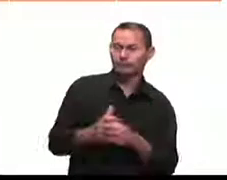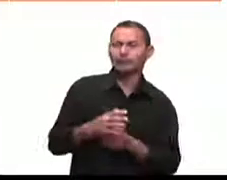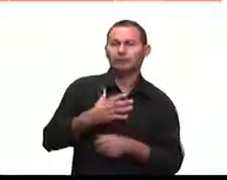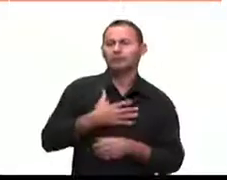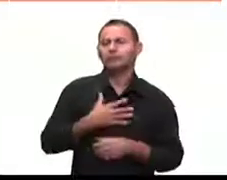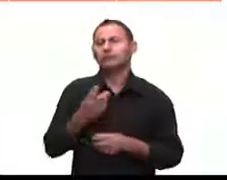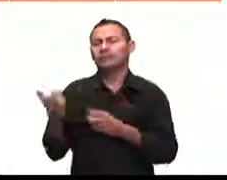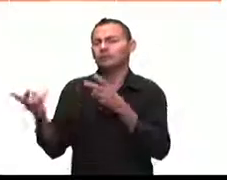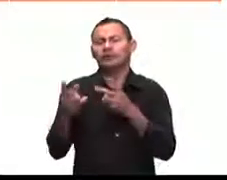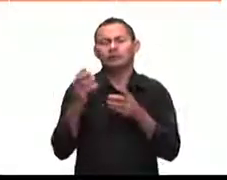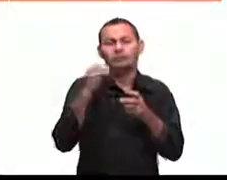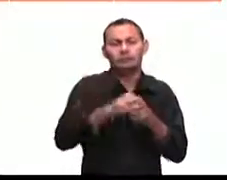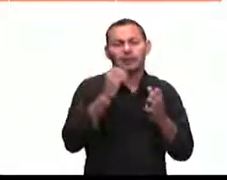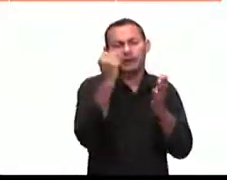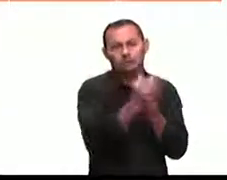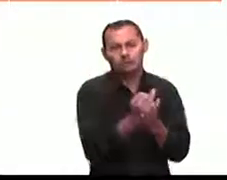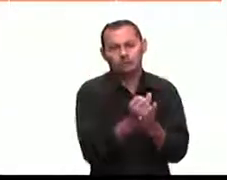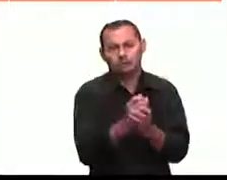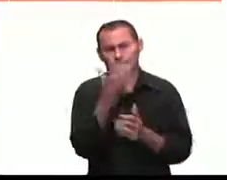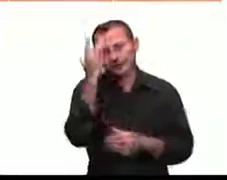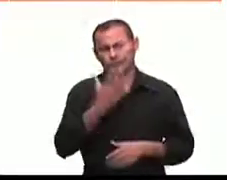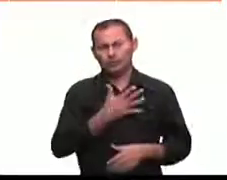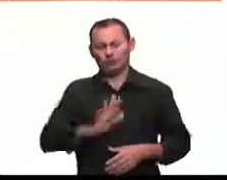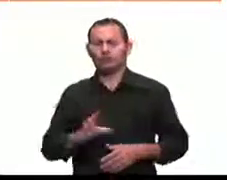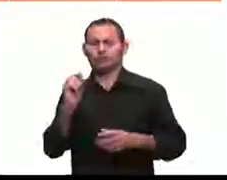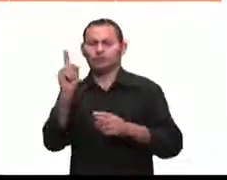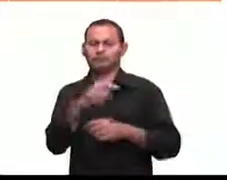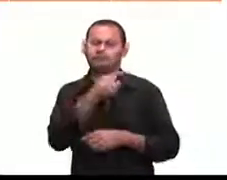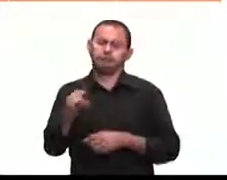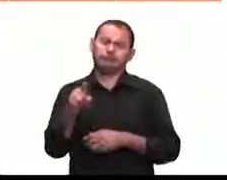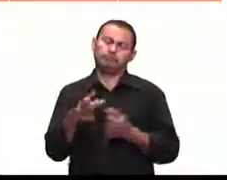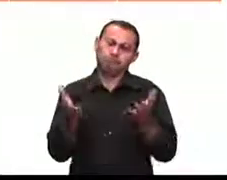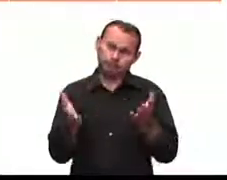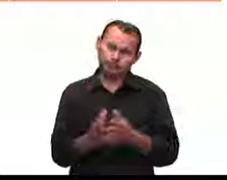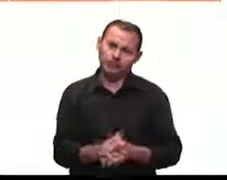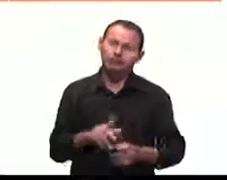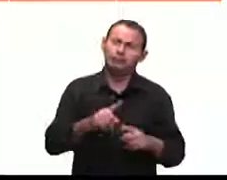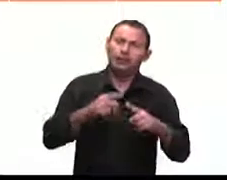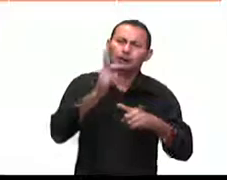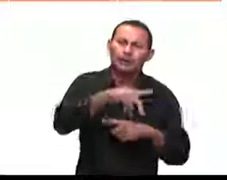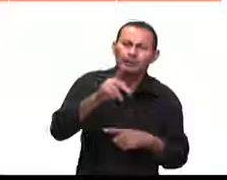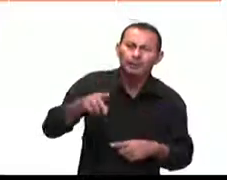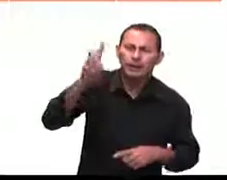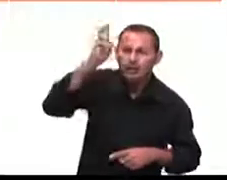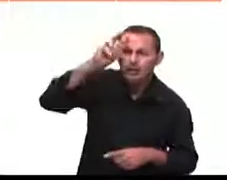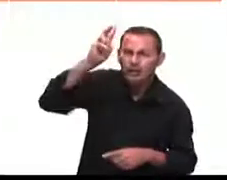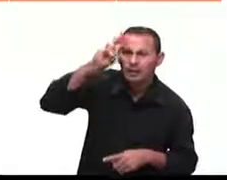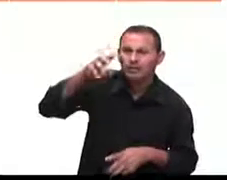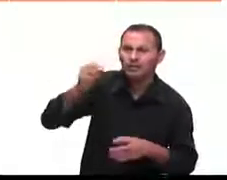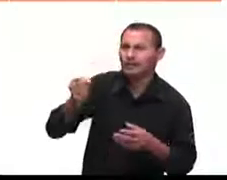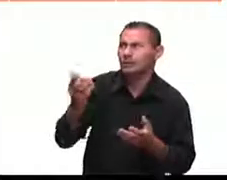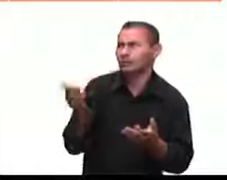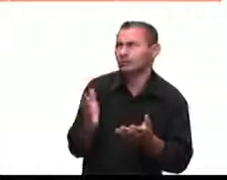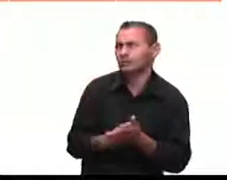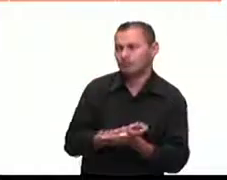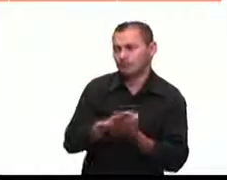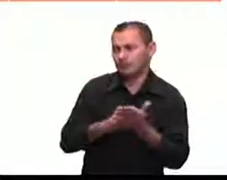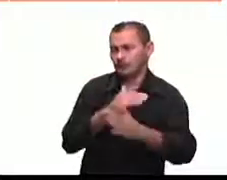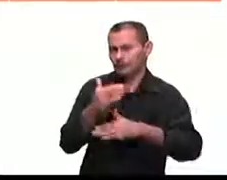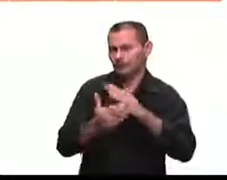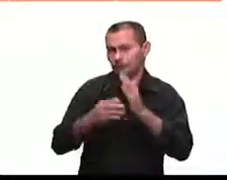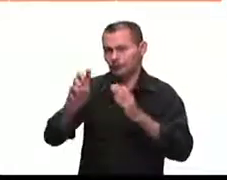vai lá e marca as alternativas. Professora, lembra, né, então, que nem